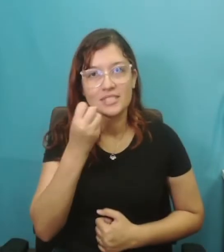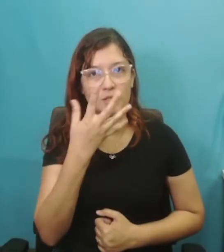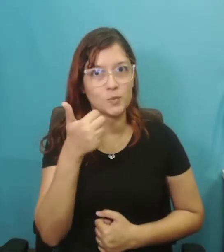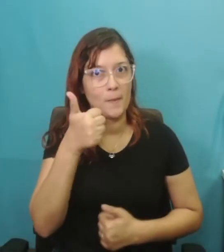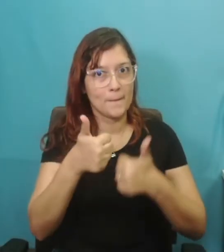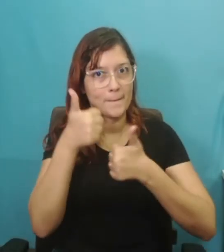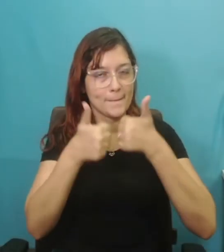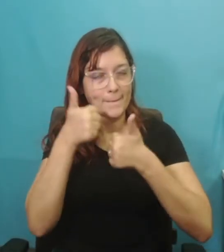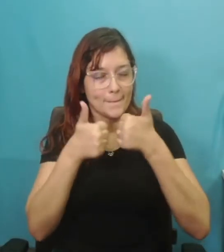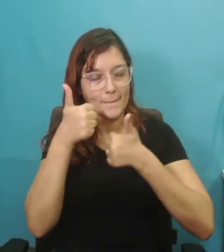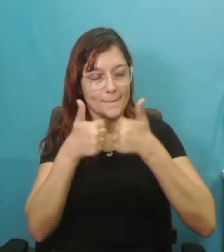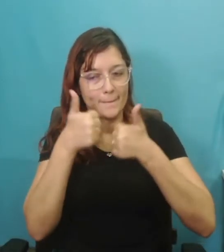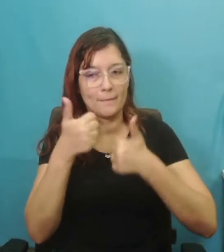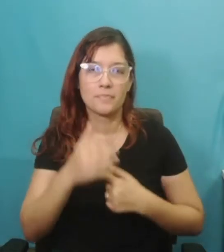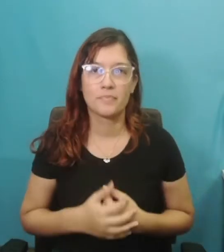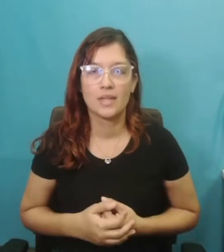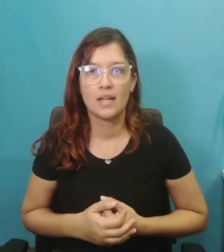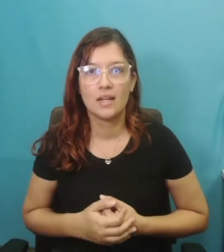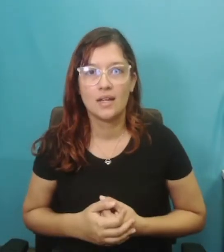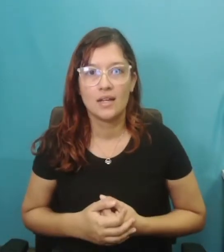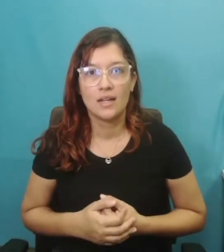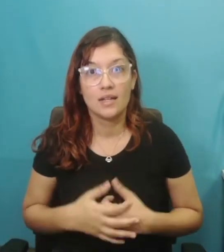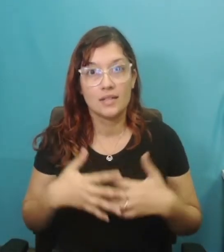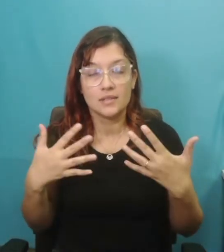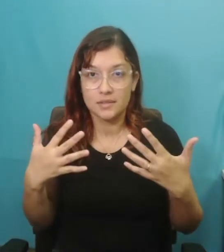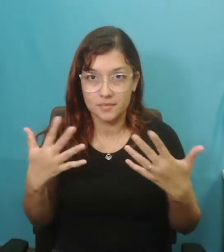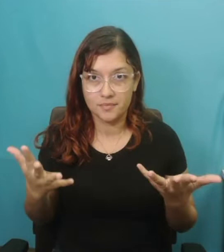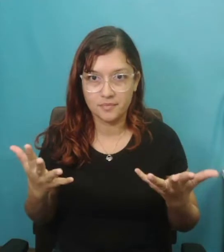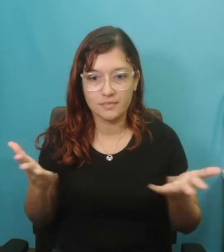Olá, tudo bem?